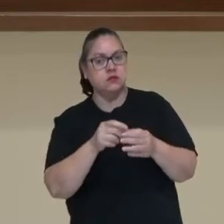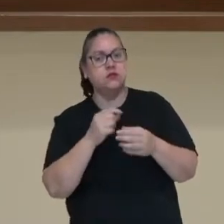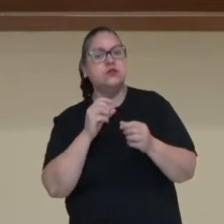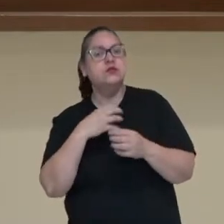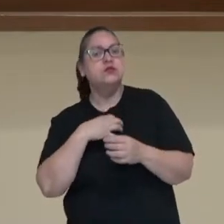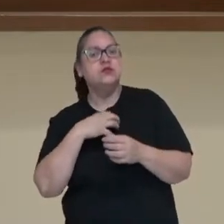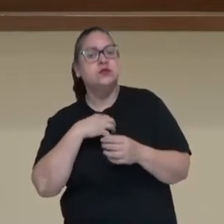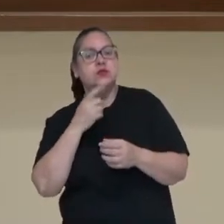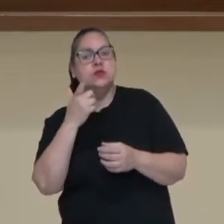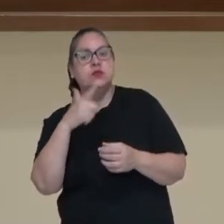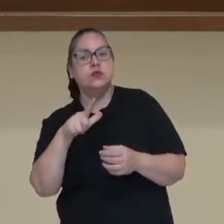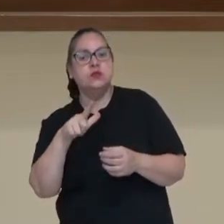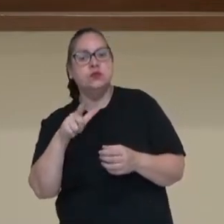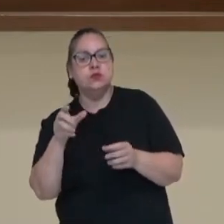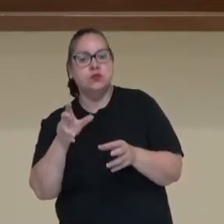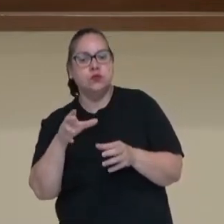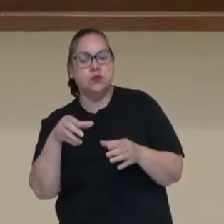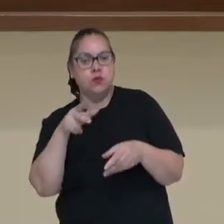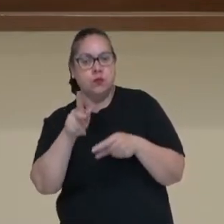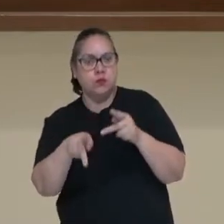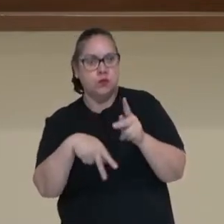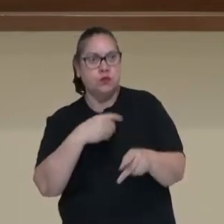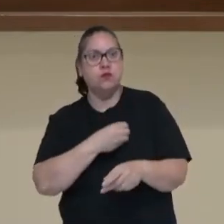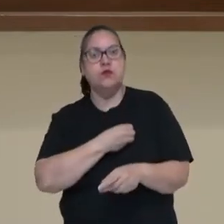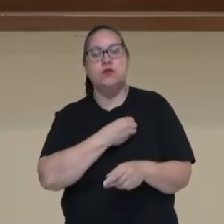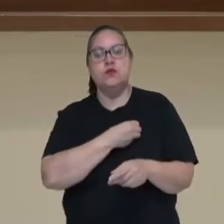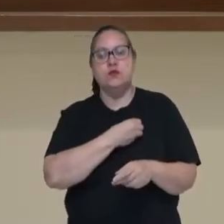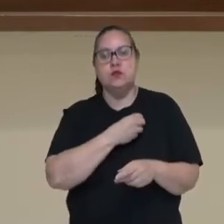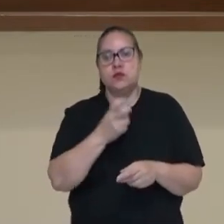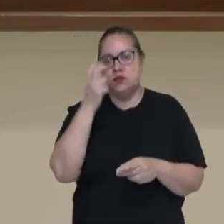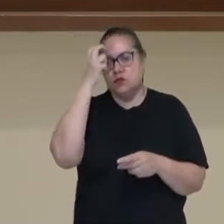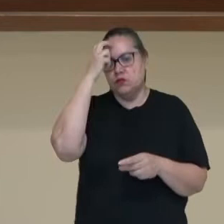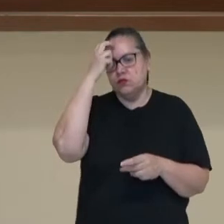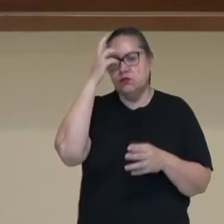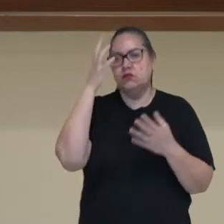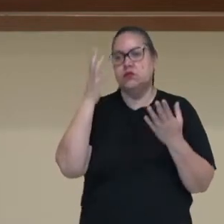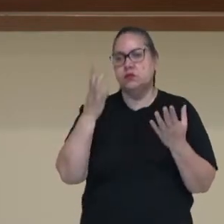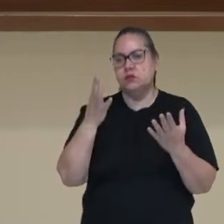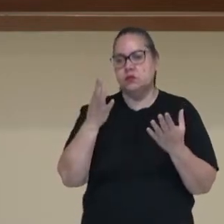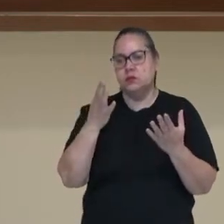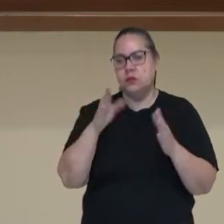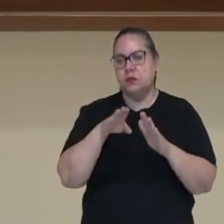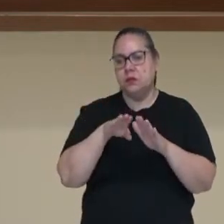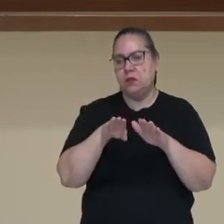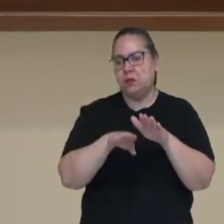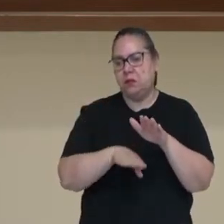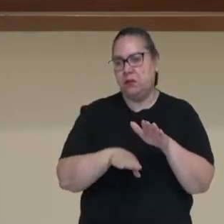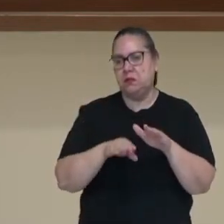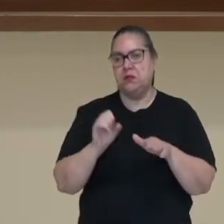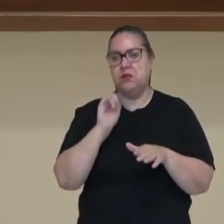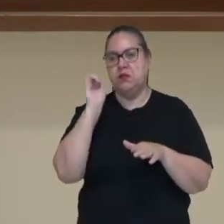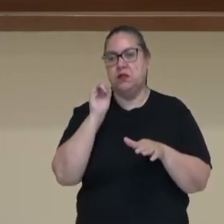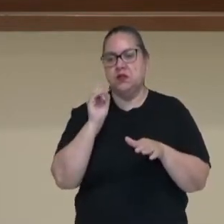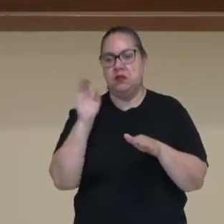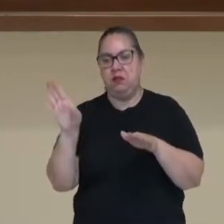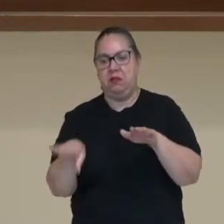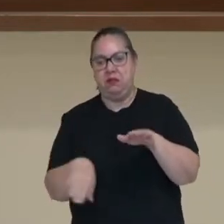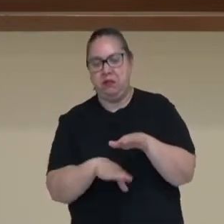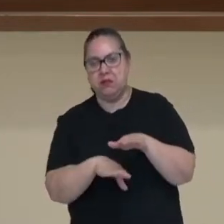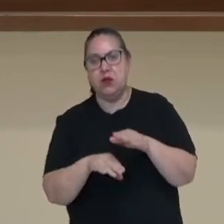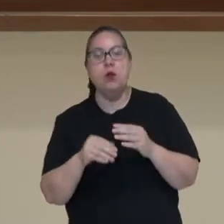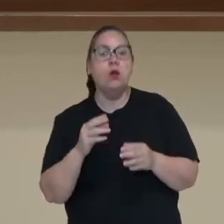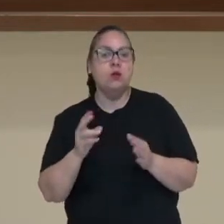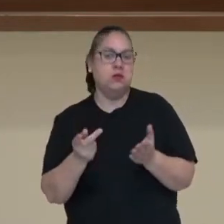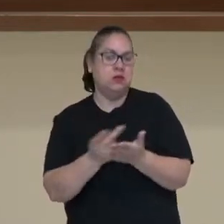outro povo vive, a cultura do outro povo, você considera menos importante ou inferior ou até